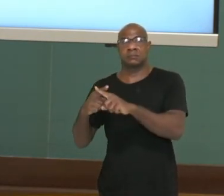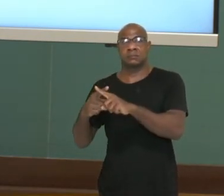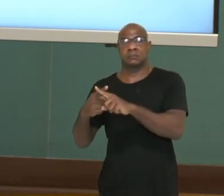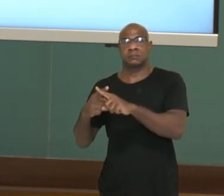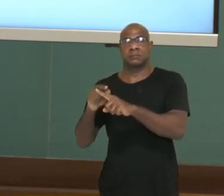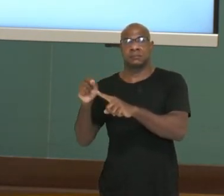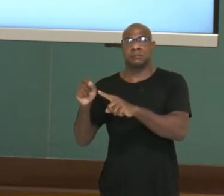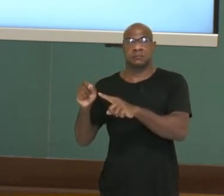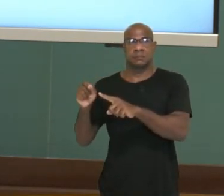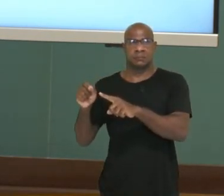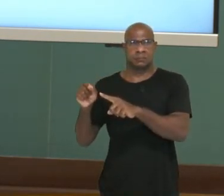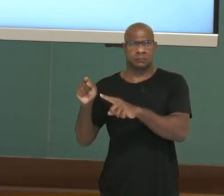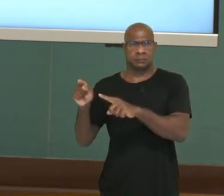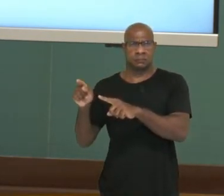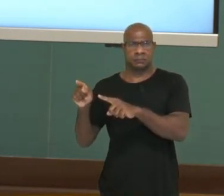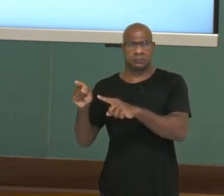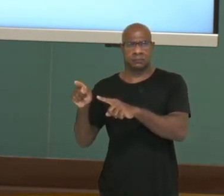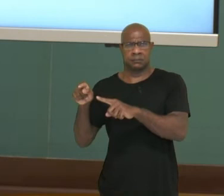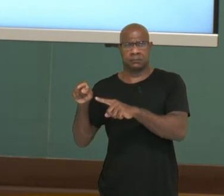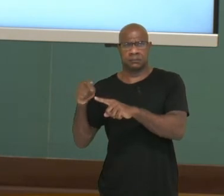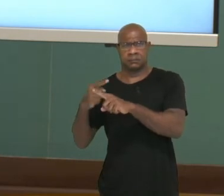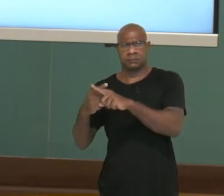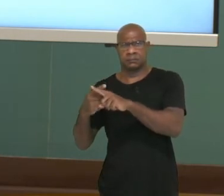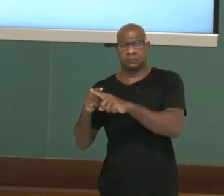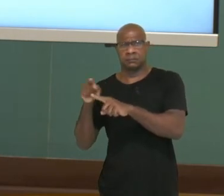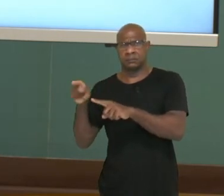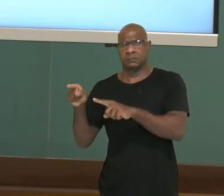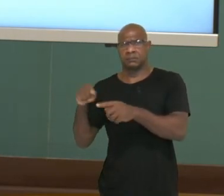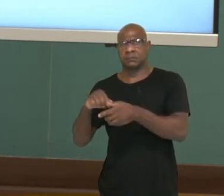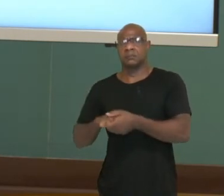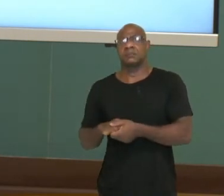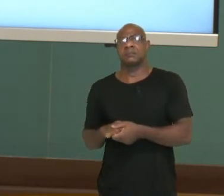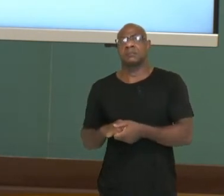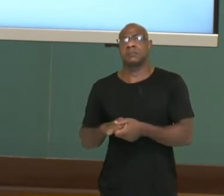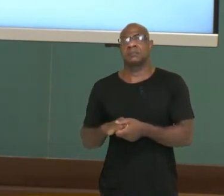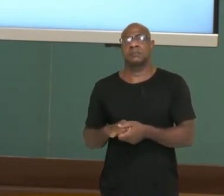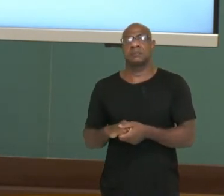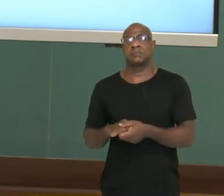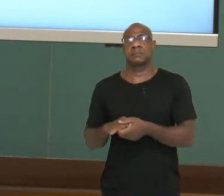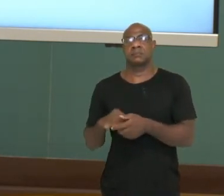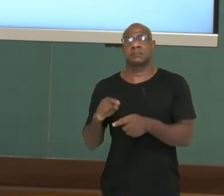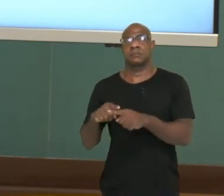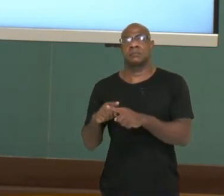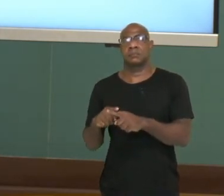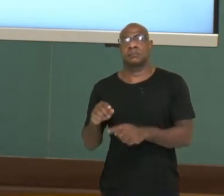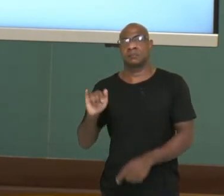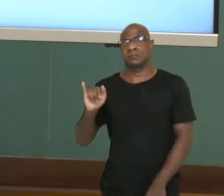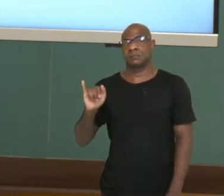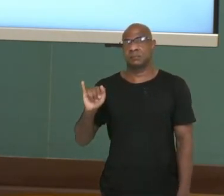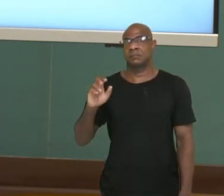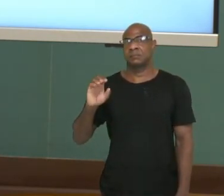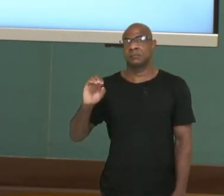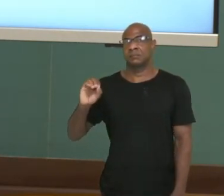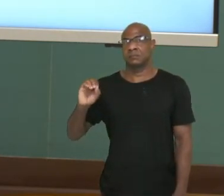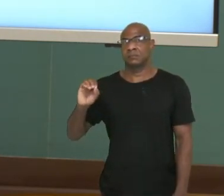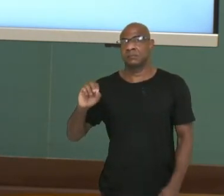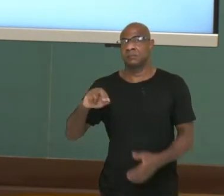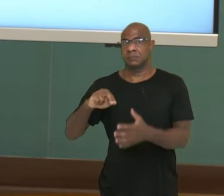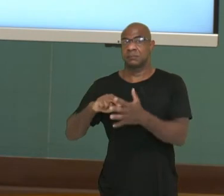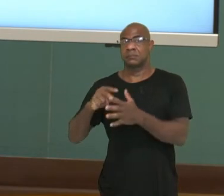no circuito. A corrente que vai se estabelecer no circuito, a gente já sabe, 0,6 amperes, então I vale 0,6, tá